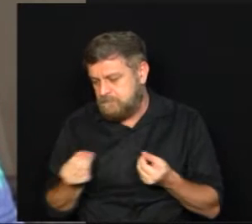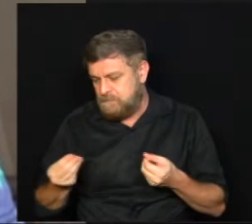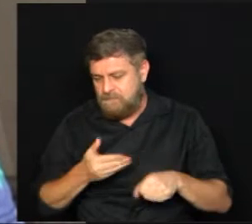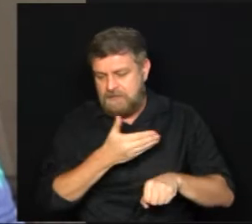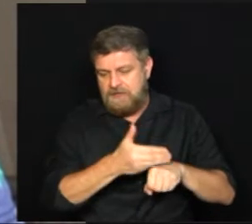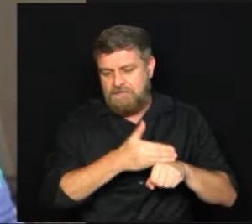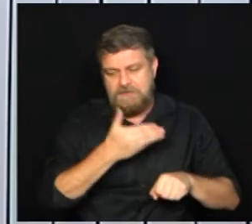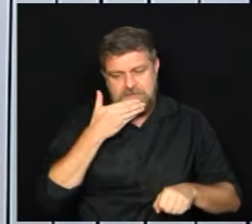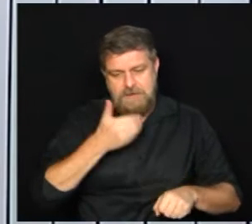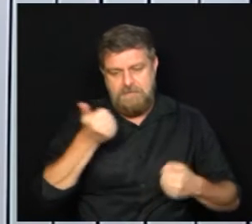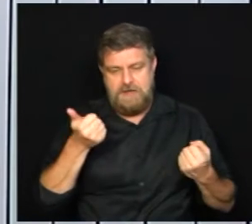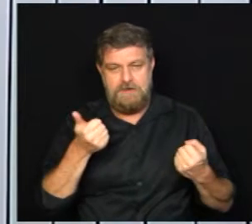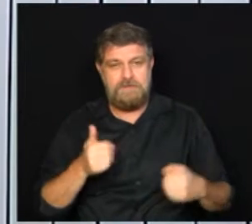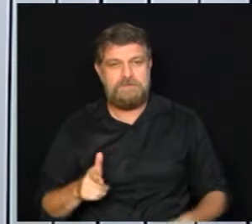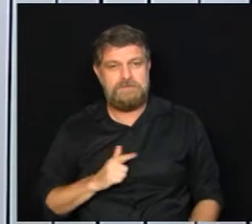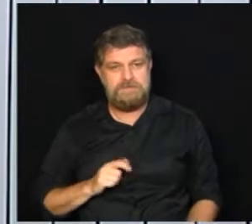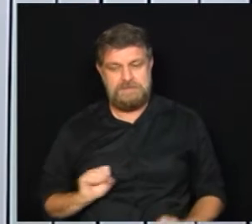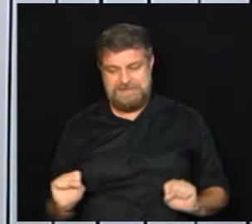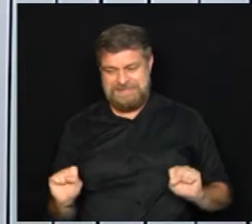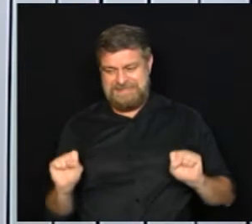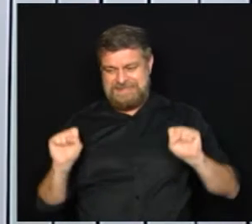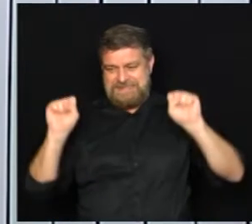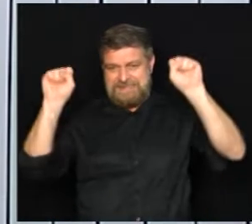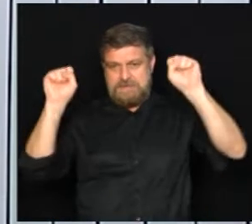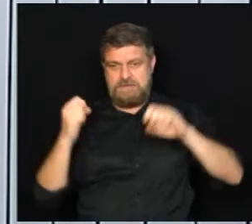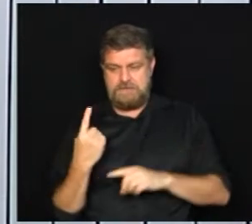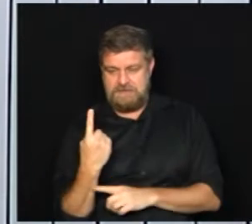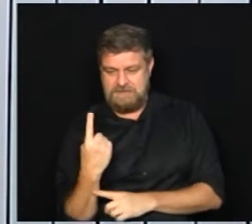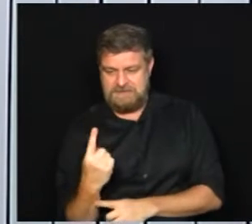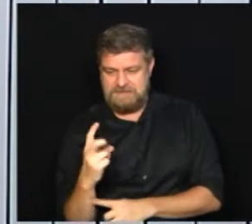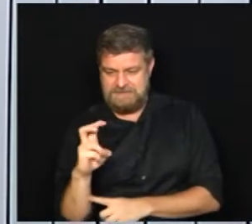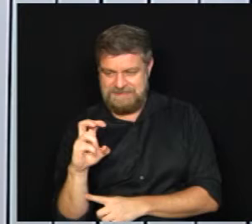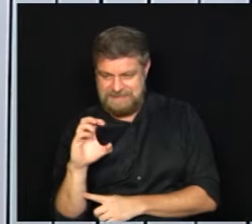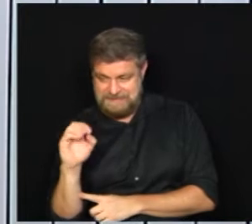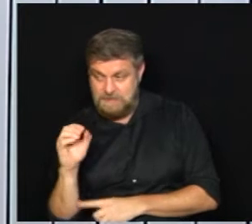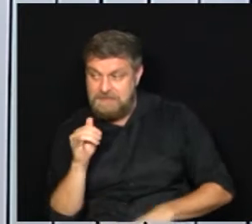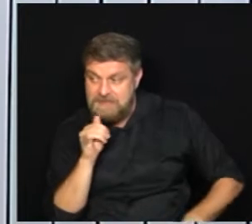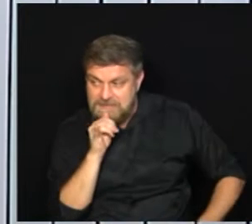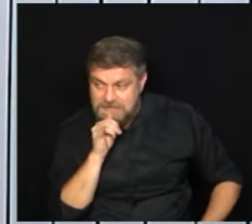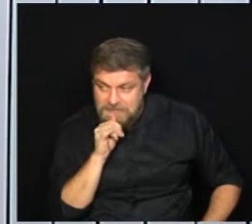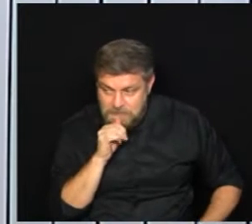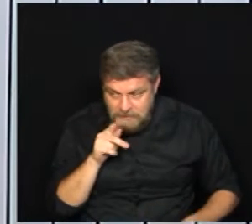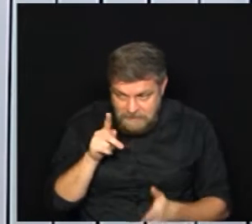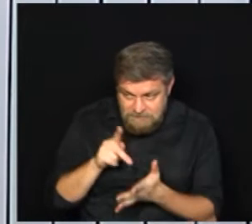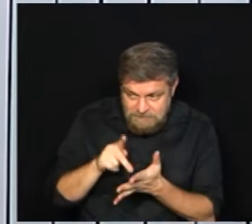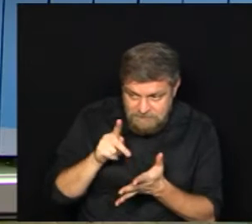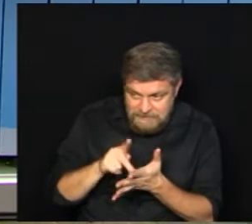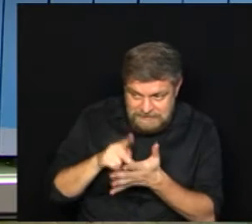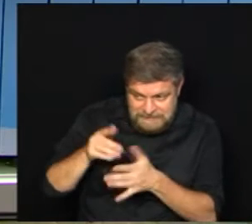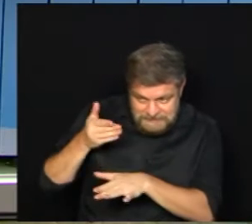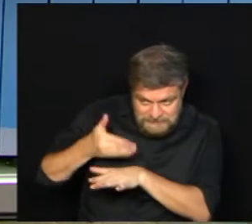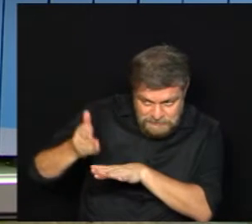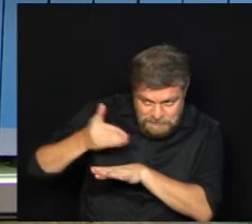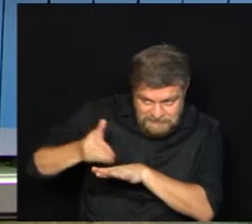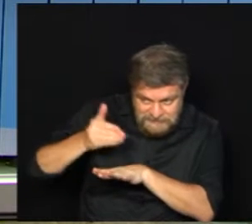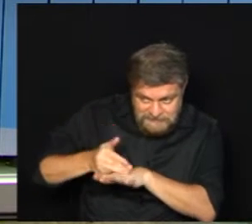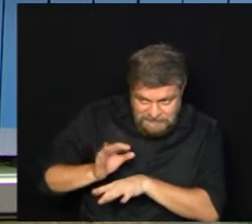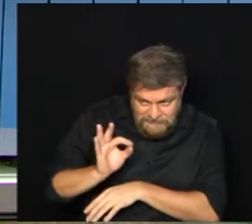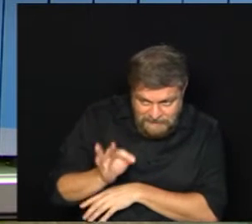Esses 150 quilos que você citou agora foi um exemplo ou você levanta isso no treino mesmo?